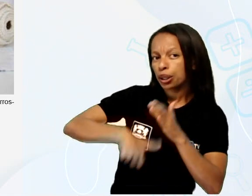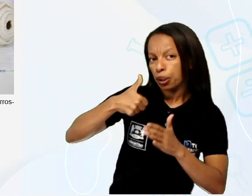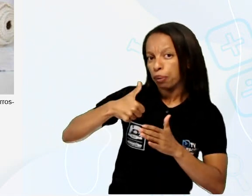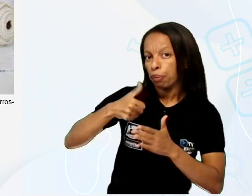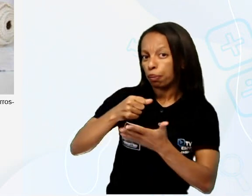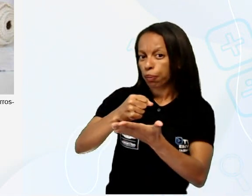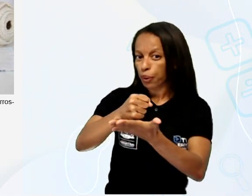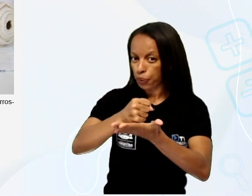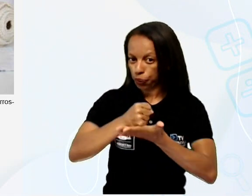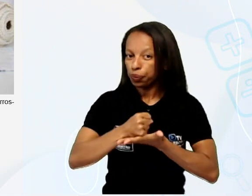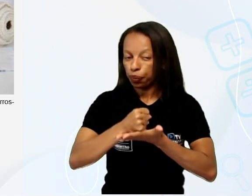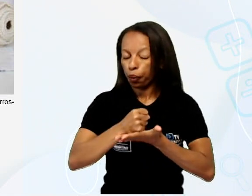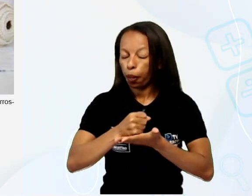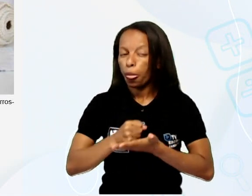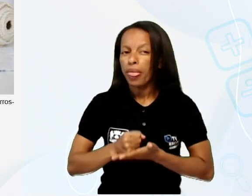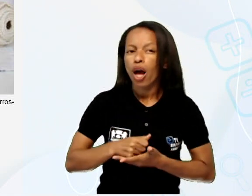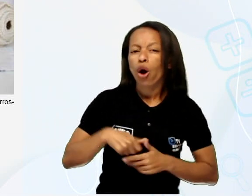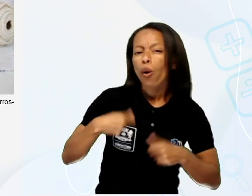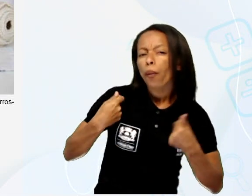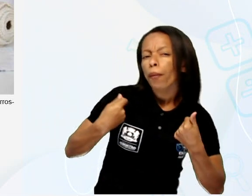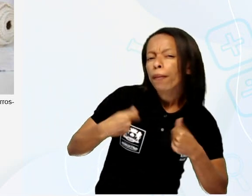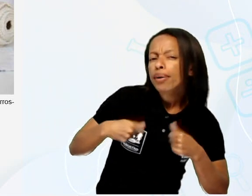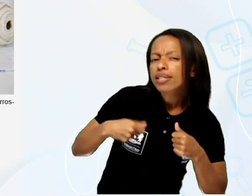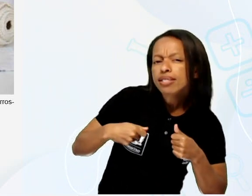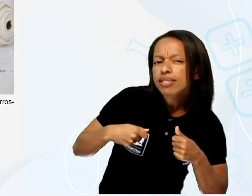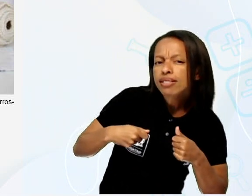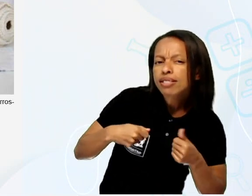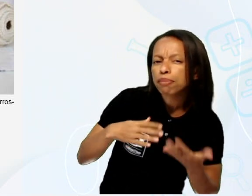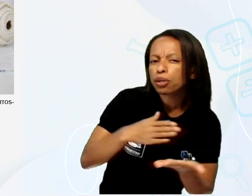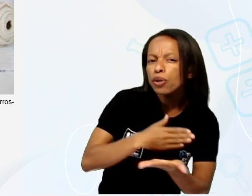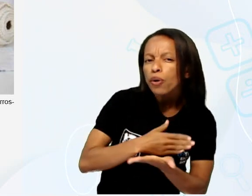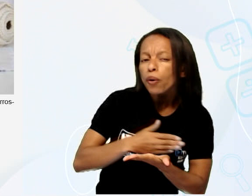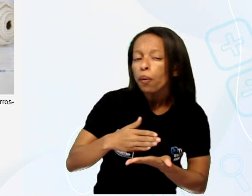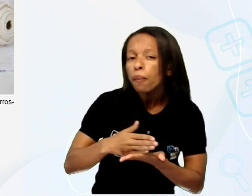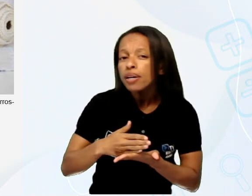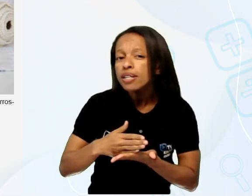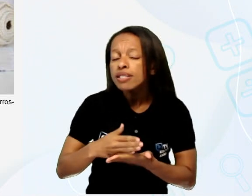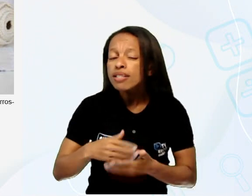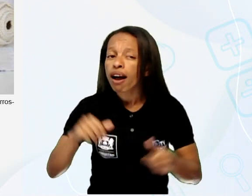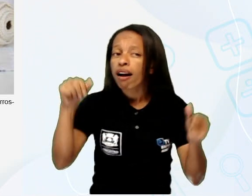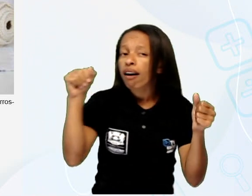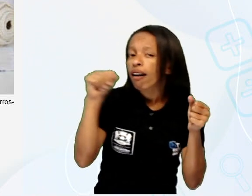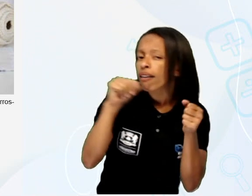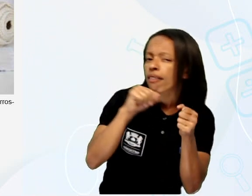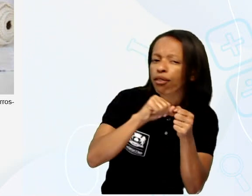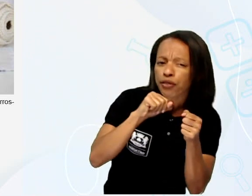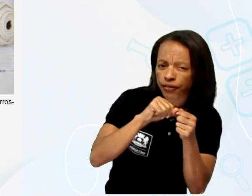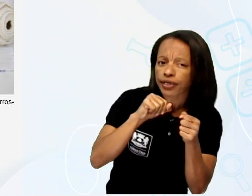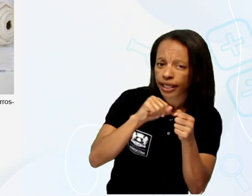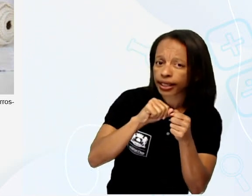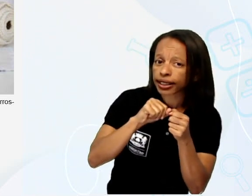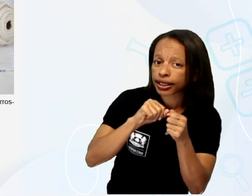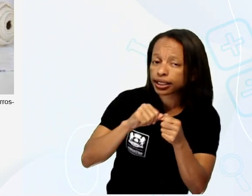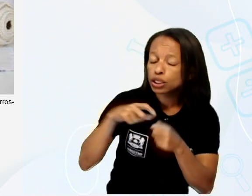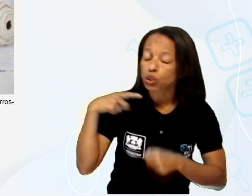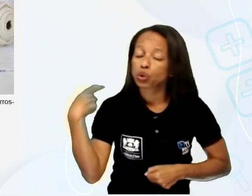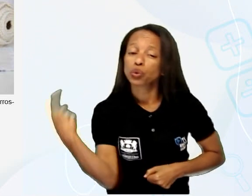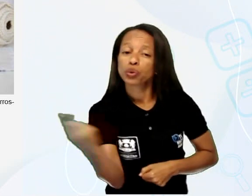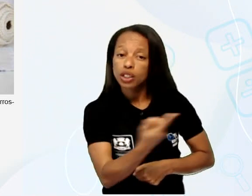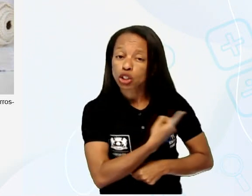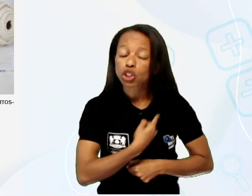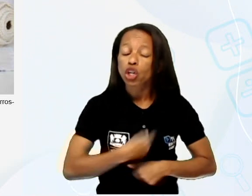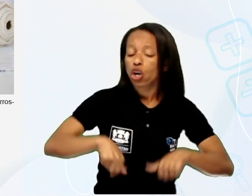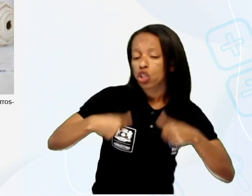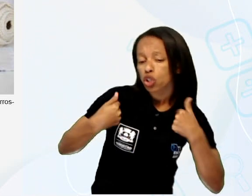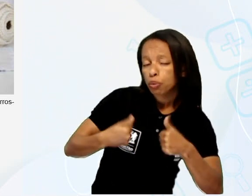precisa conter para a gente poder começar a atuar, a agir naquilo que a gente precisa no nosso dia a dia, no